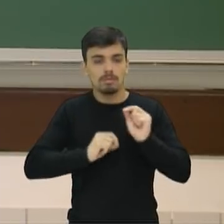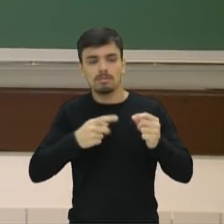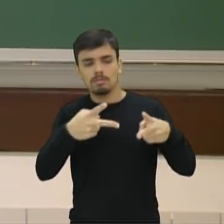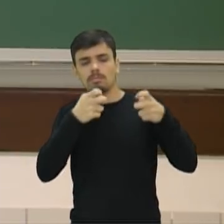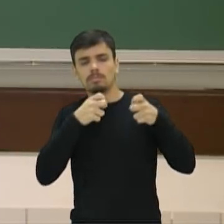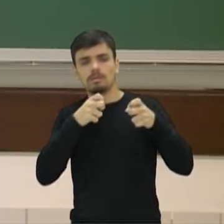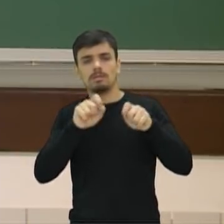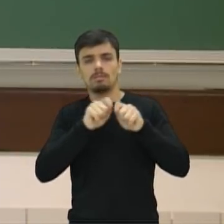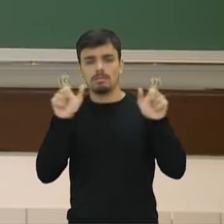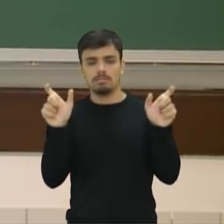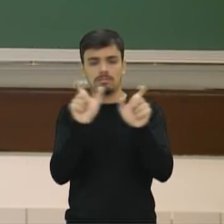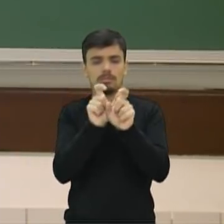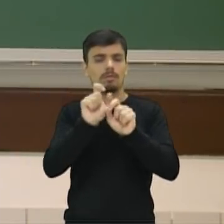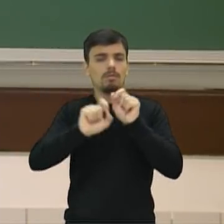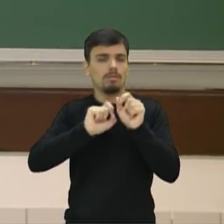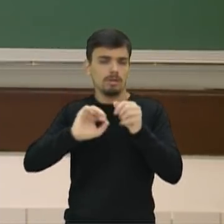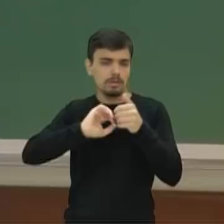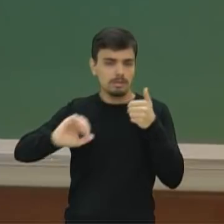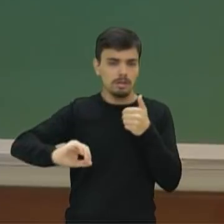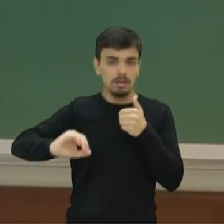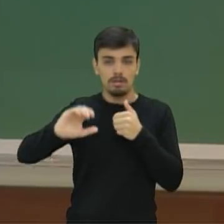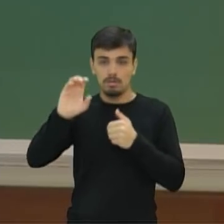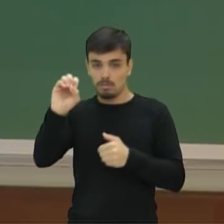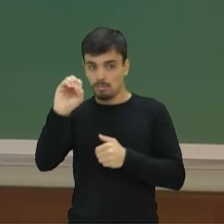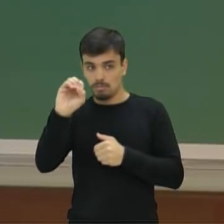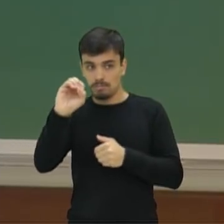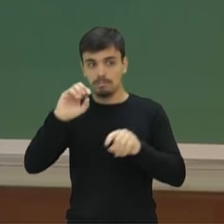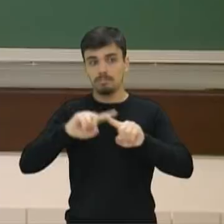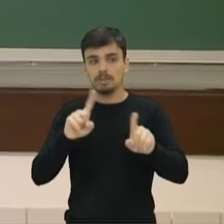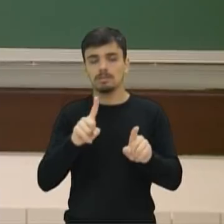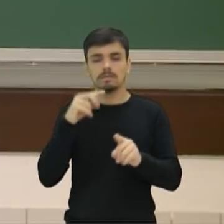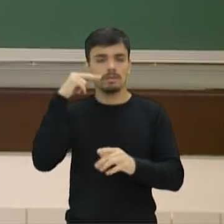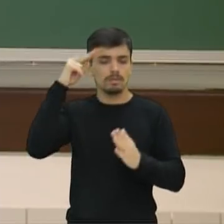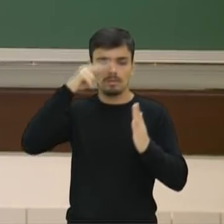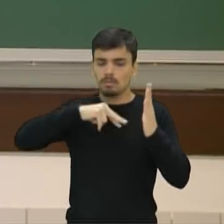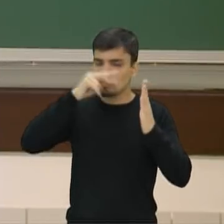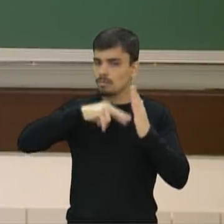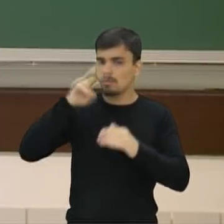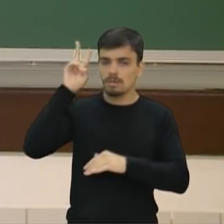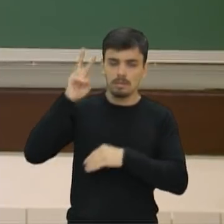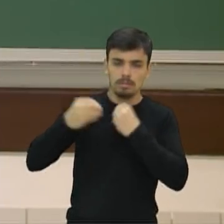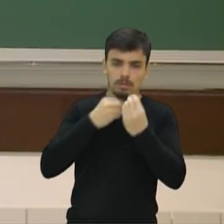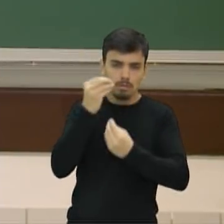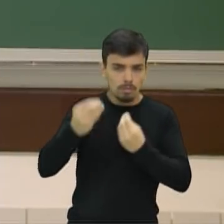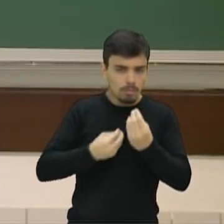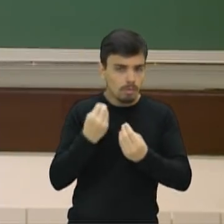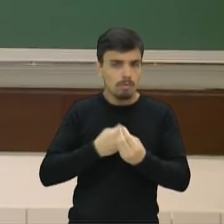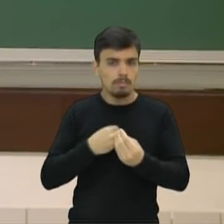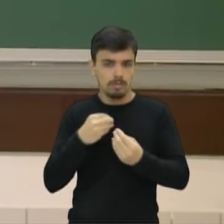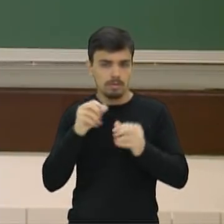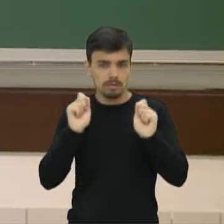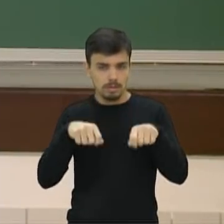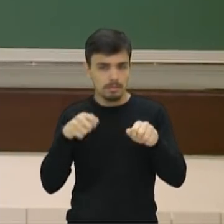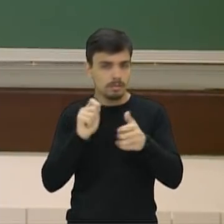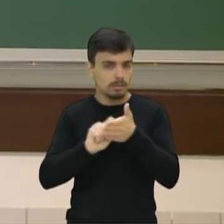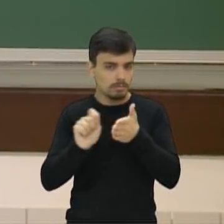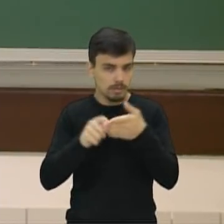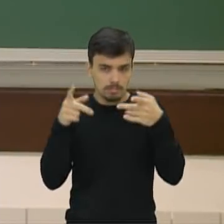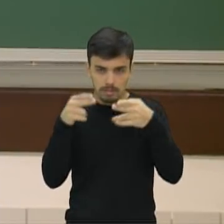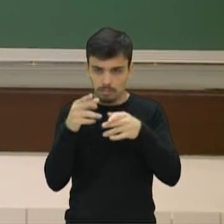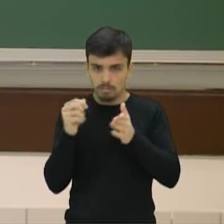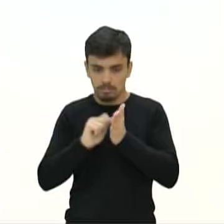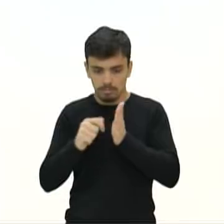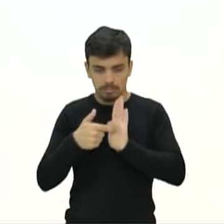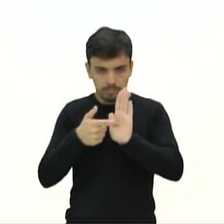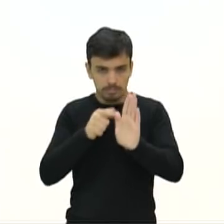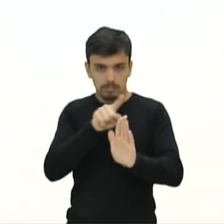a abreviação. O que eu tirei? Eu tirei o O. Mas se você não lembra e você prefere escrever was not, were not, pode ser também. Então